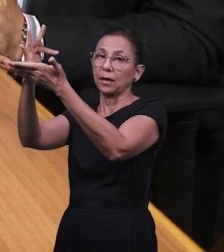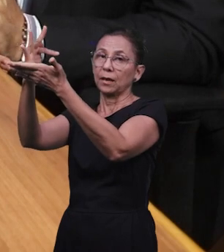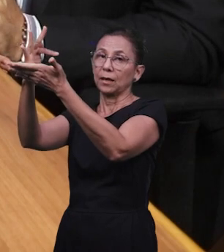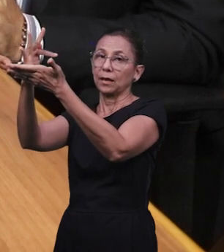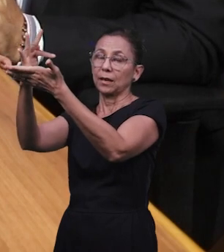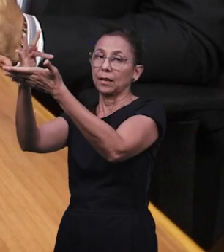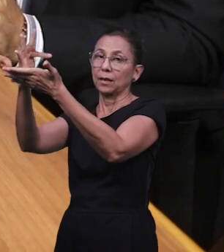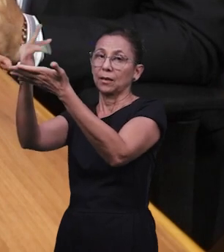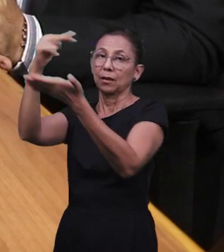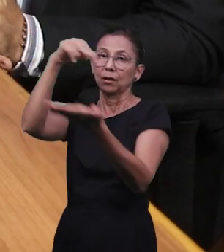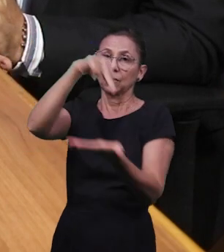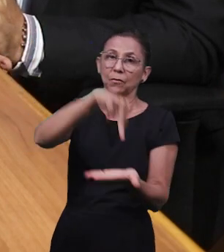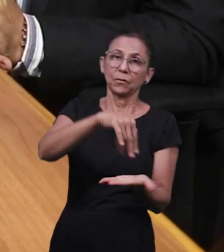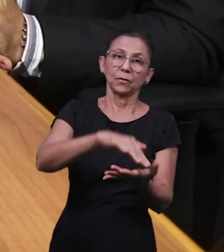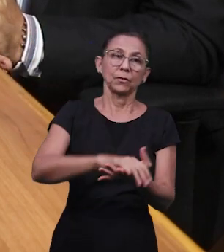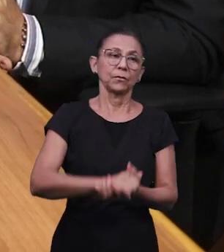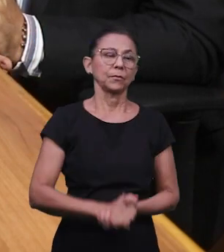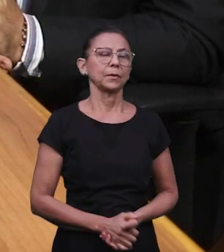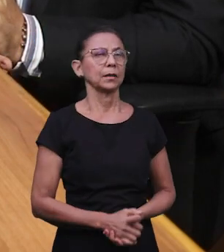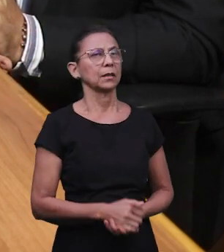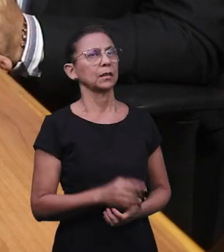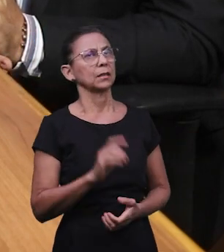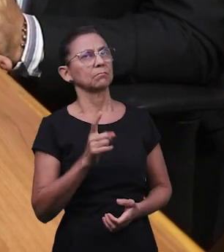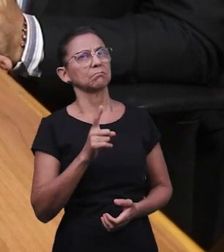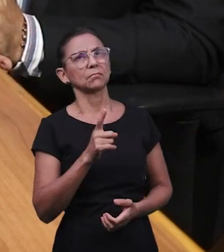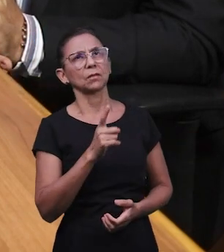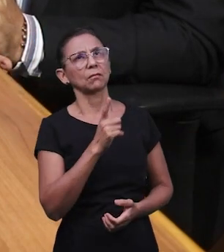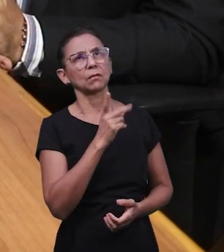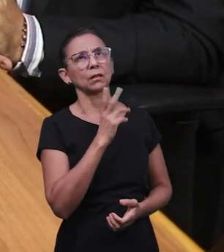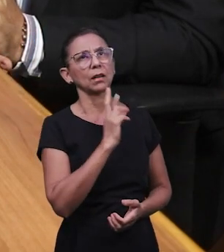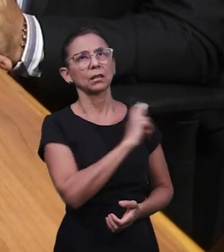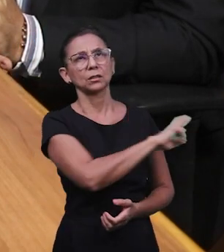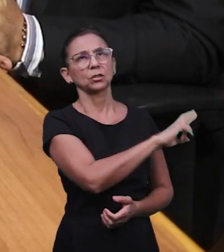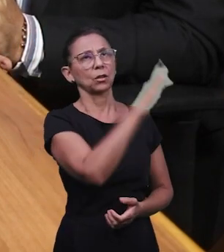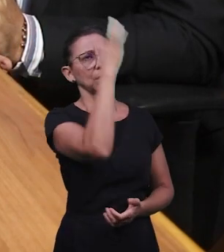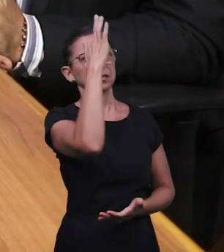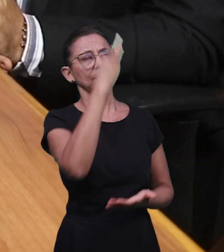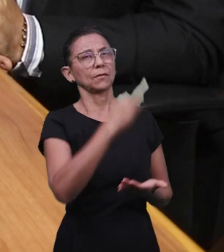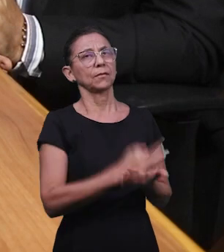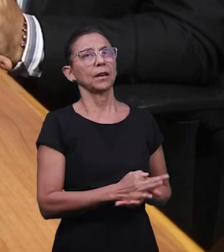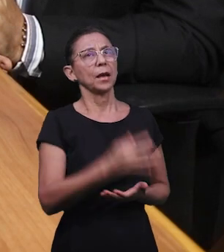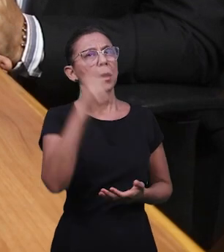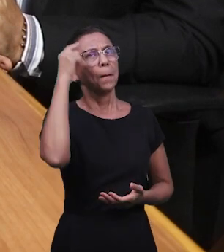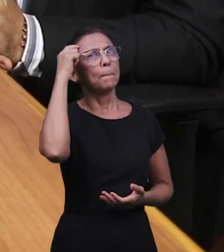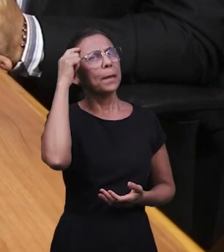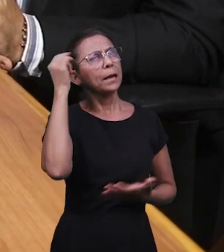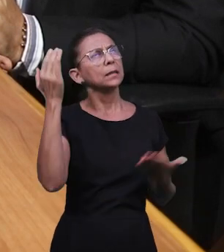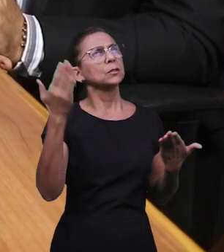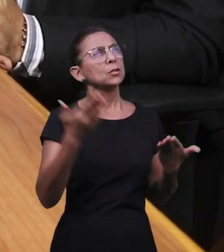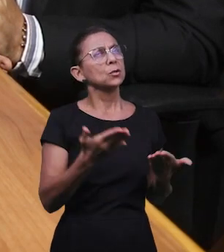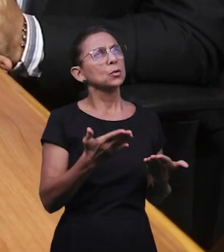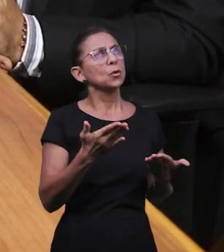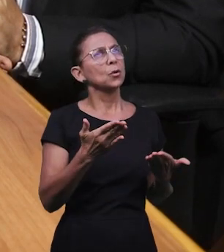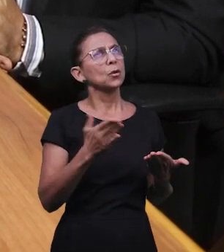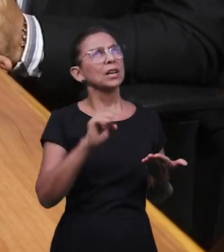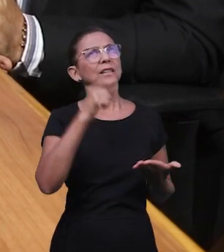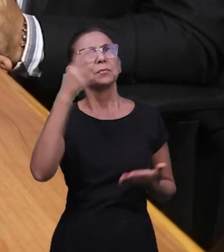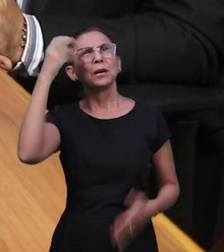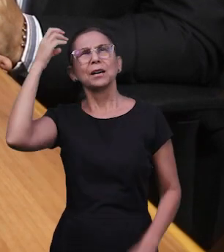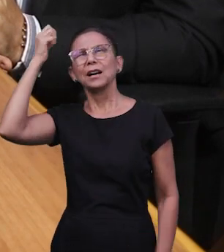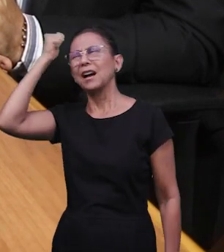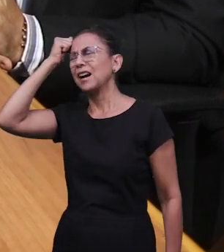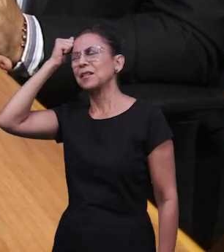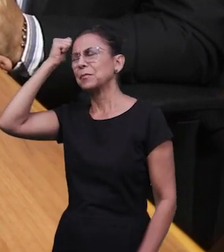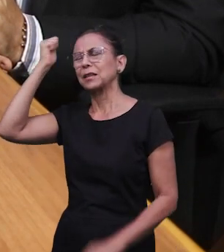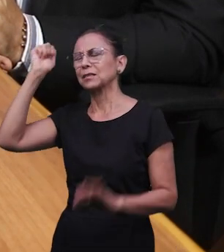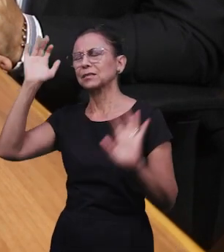firme. Ela é uma fé religiosa que eu penso uma coisa hoje, amanhã eu me arrependo, penso outra. Ou eu estou em determinado lugar